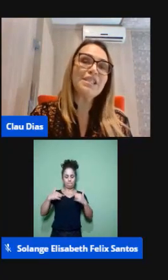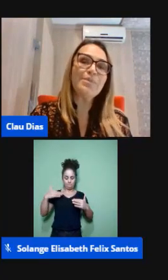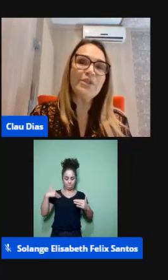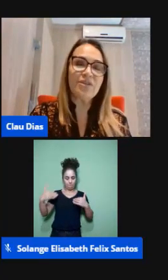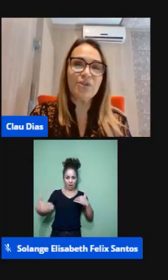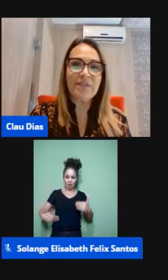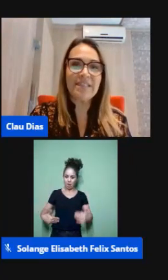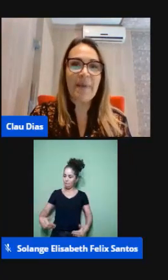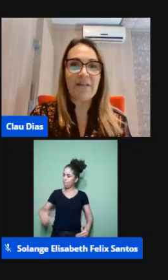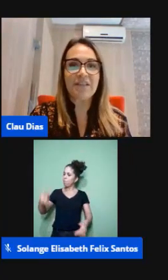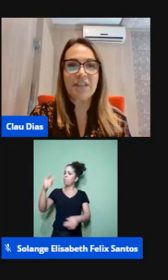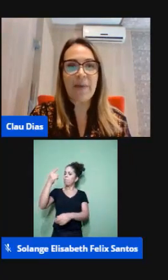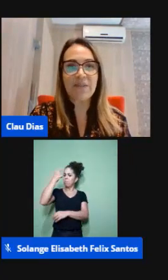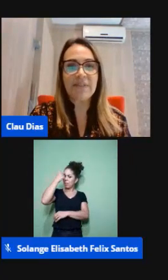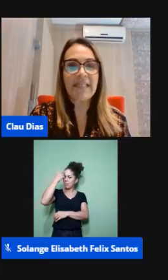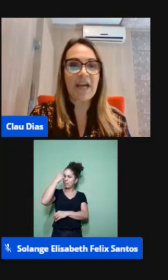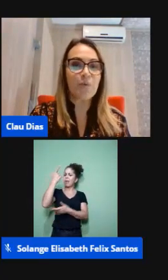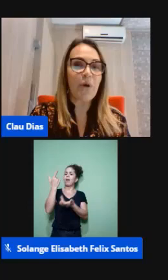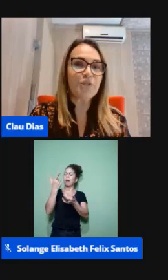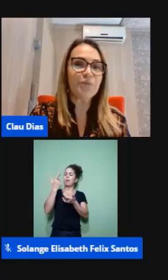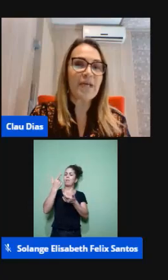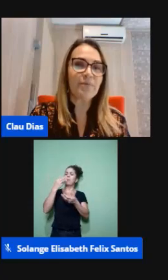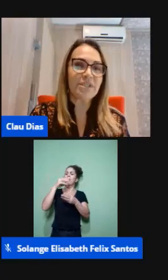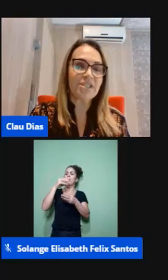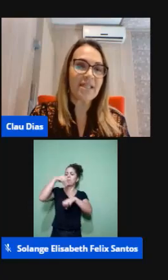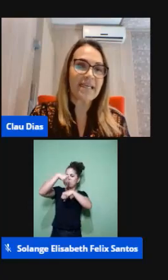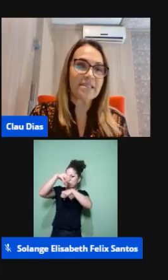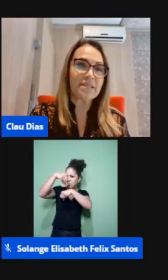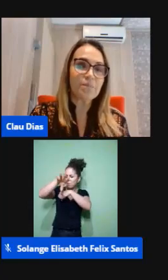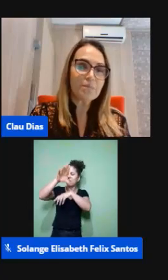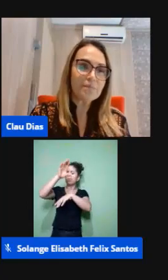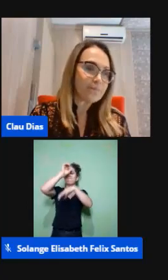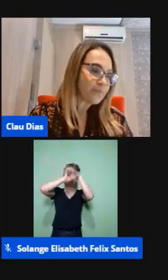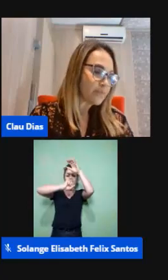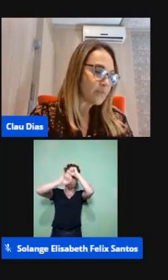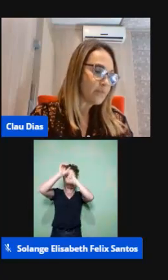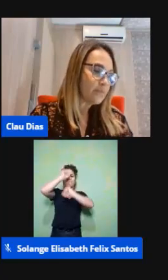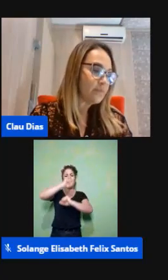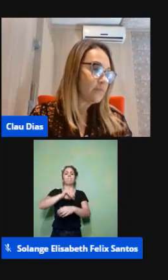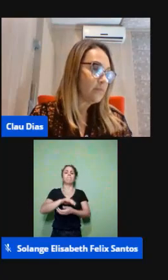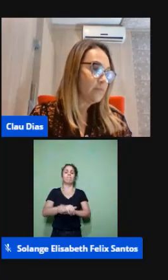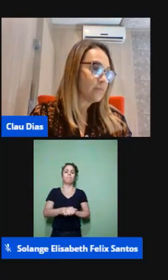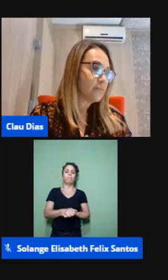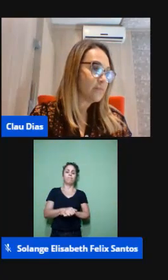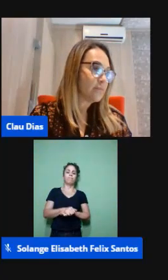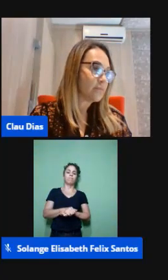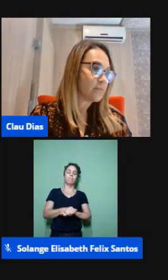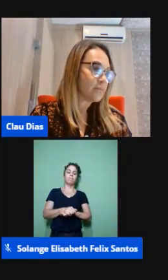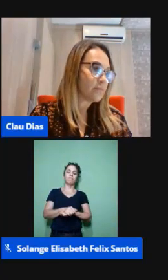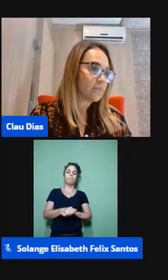Para distribuição de conhecimento, esse espaço interno. Pode mudar, por gentileza.